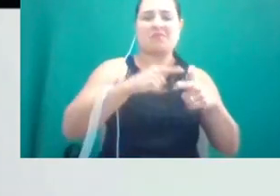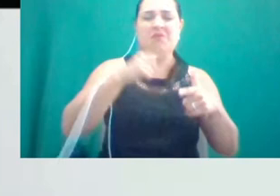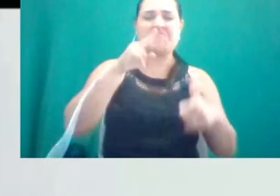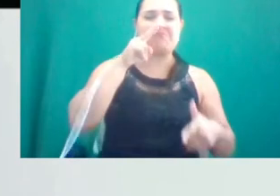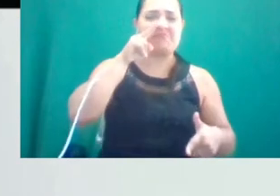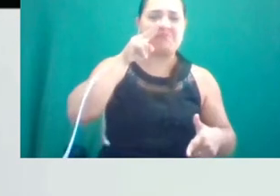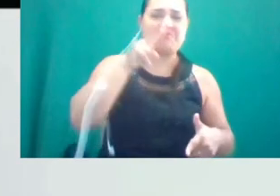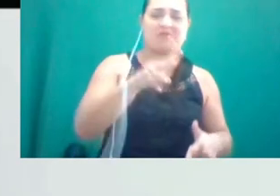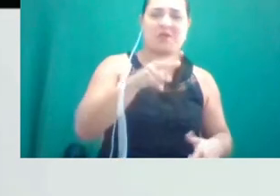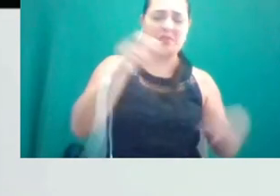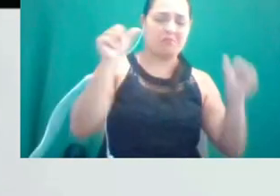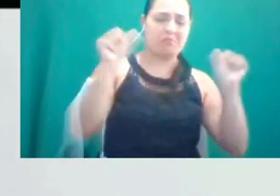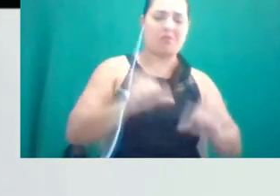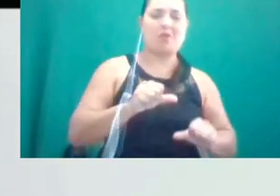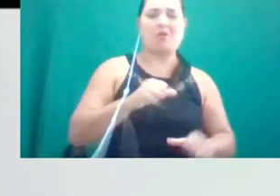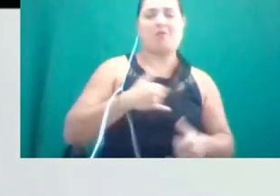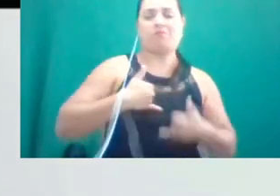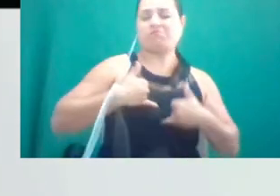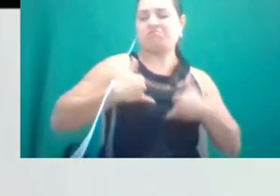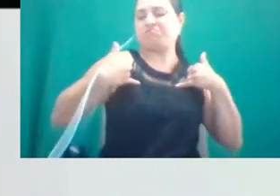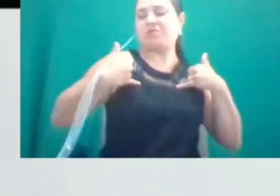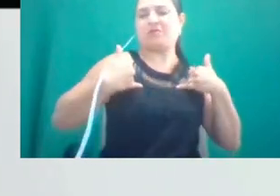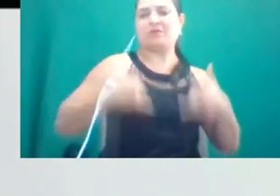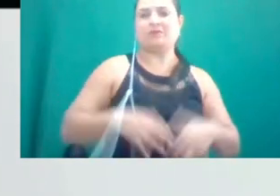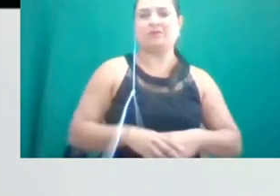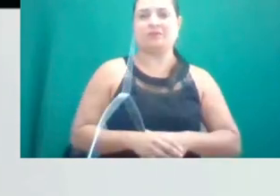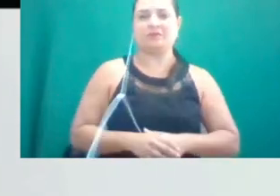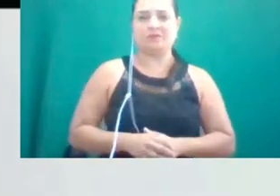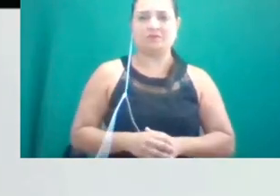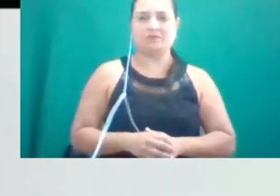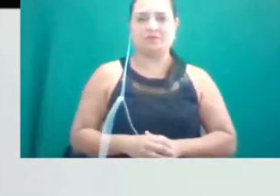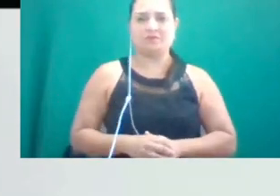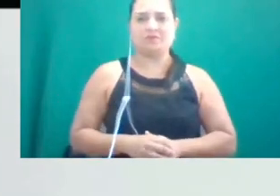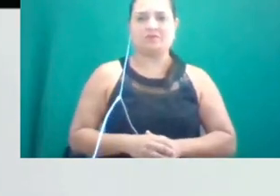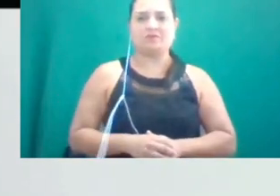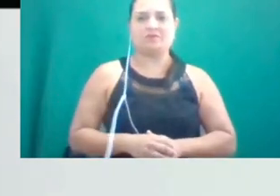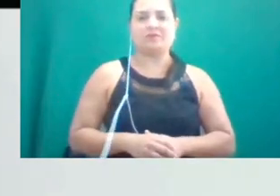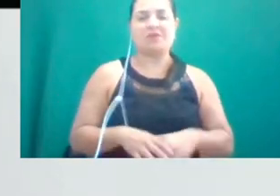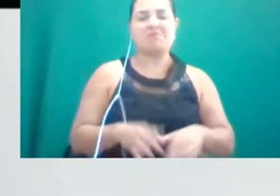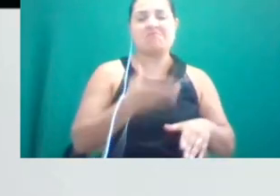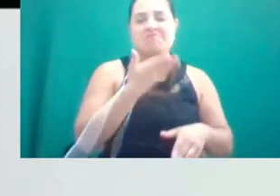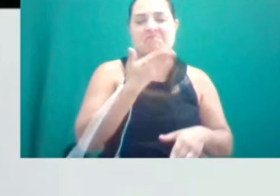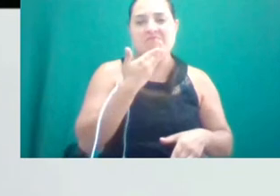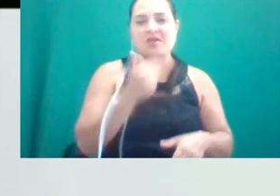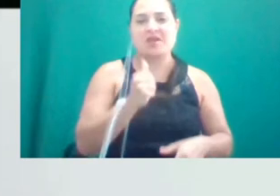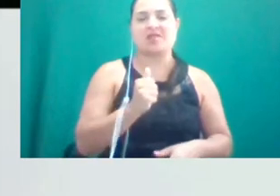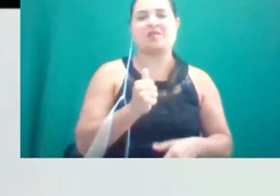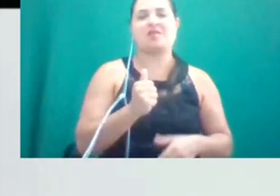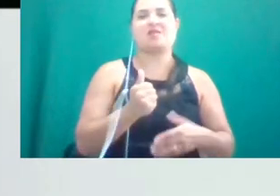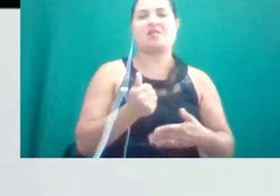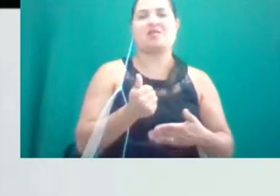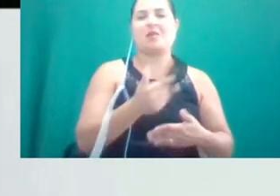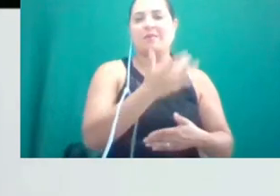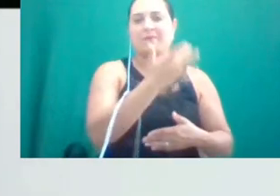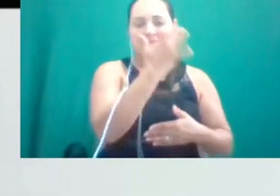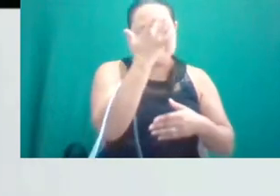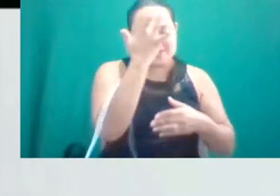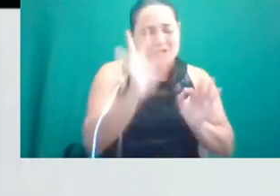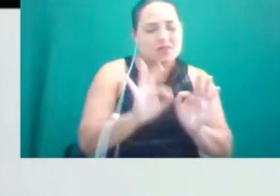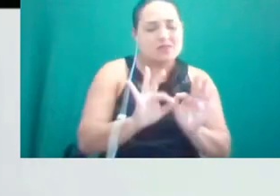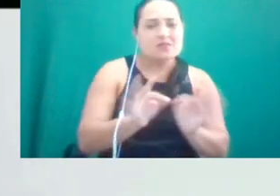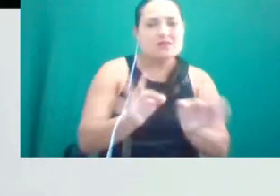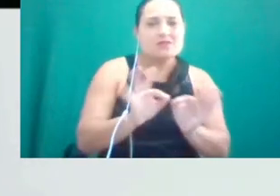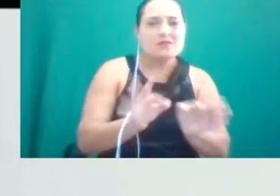técnicos, amigos que passaram esses anos com vocês, porque certamente nós levaremos um pedacinho de cada um de